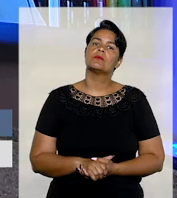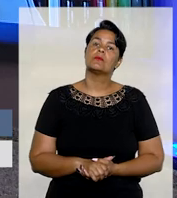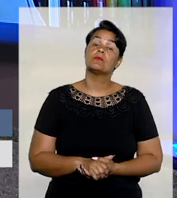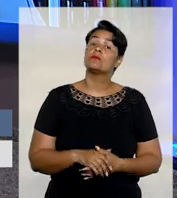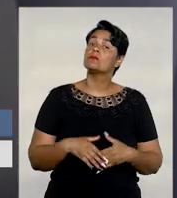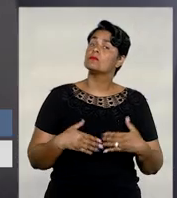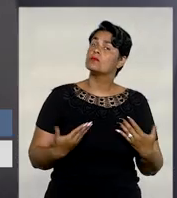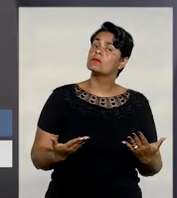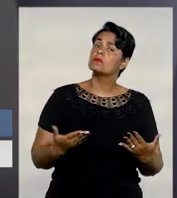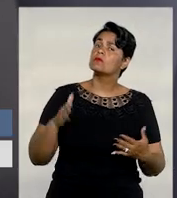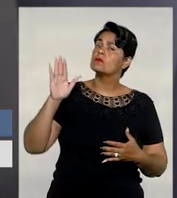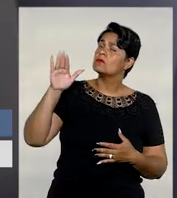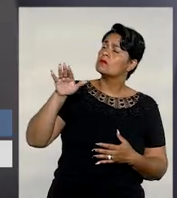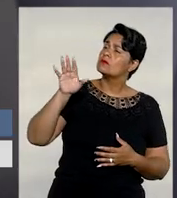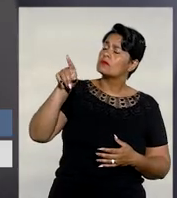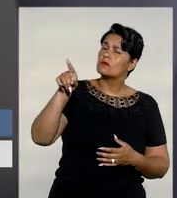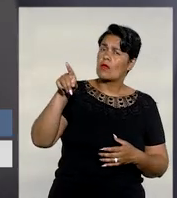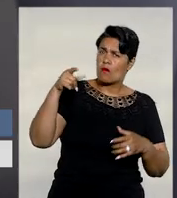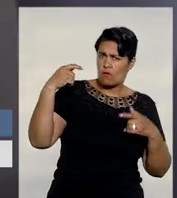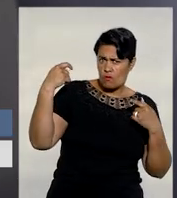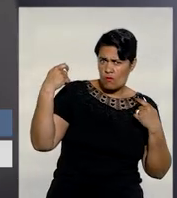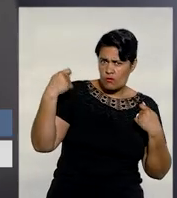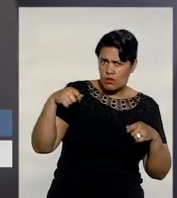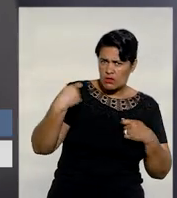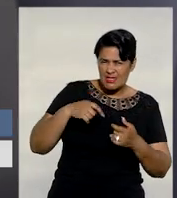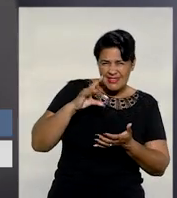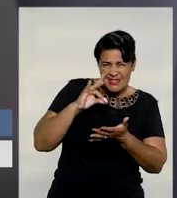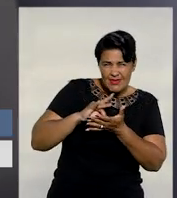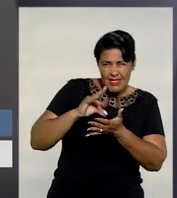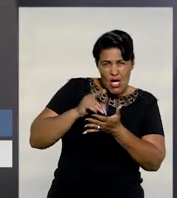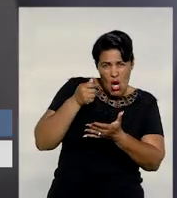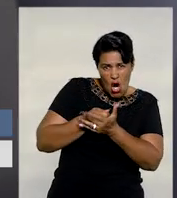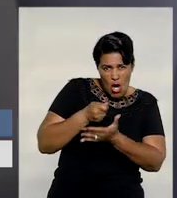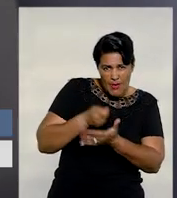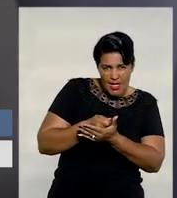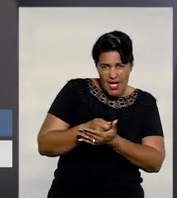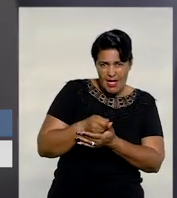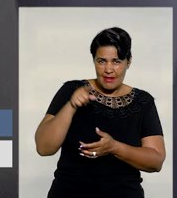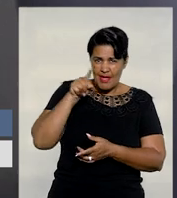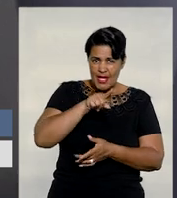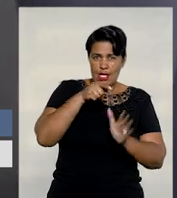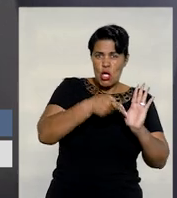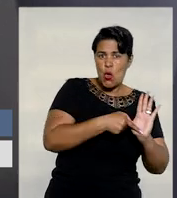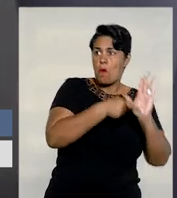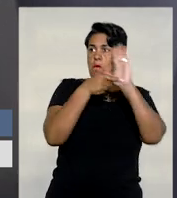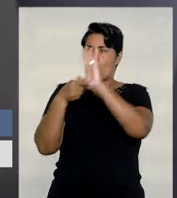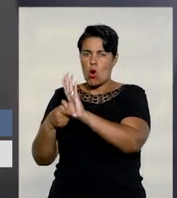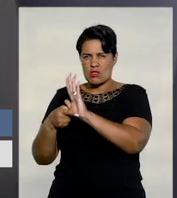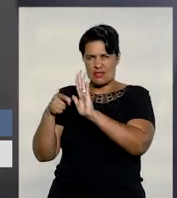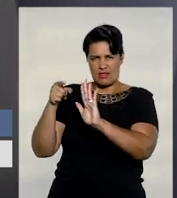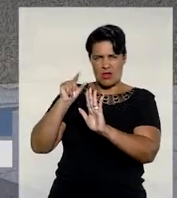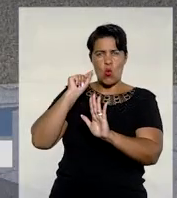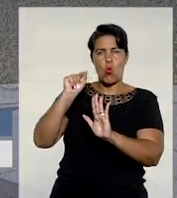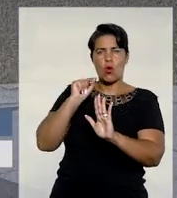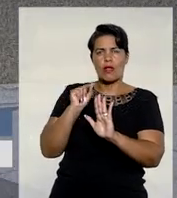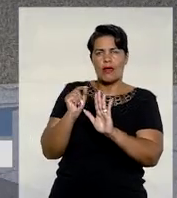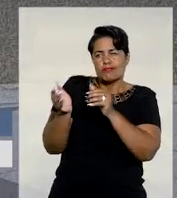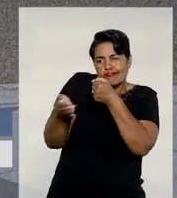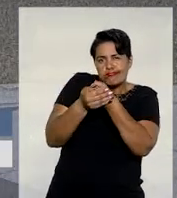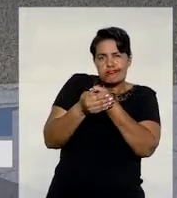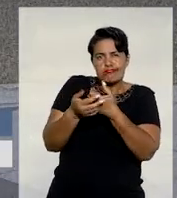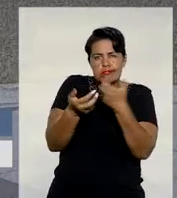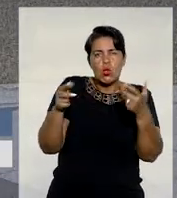prova. Professor René, e a parte precisa, então, obrigatoriamente, necessariamente, indicar o vício contido na decisão ou